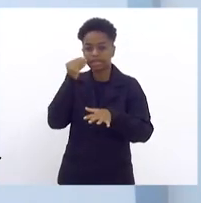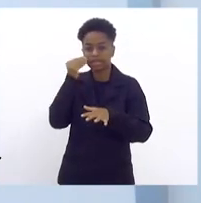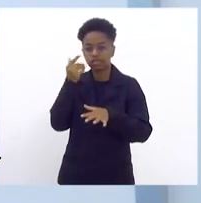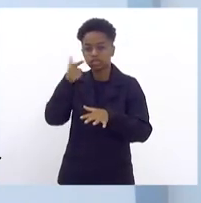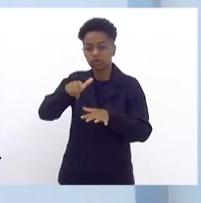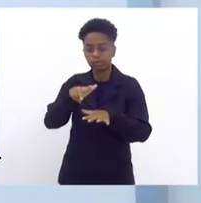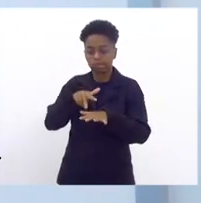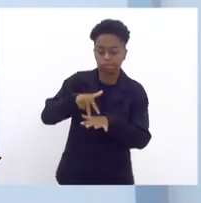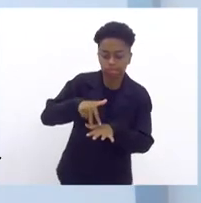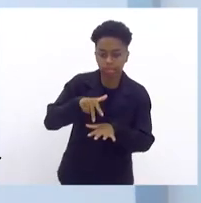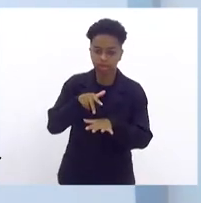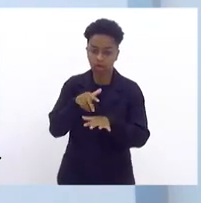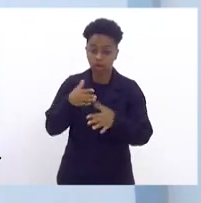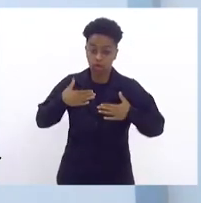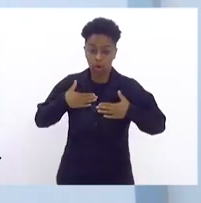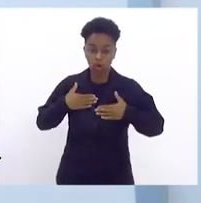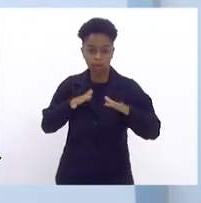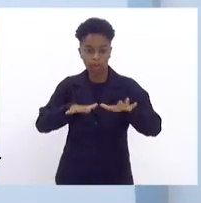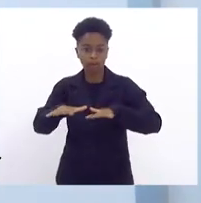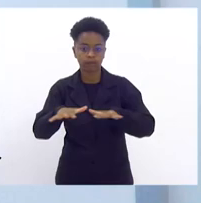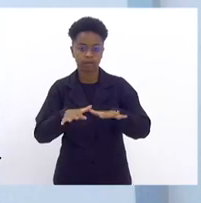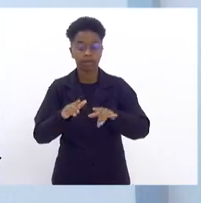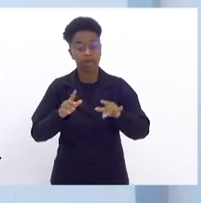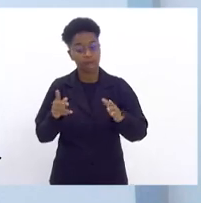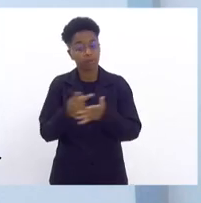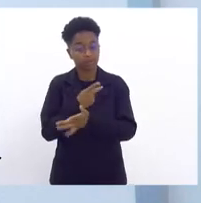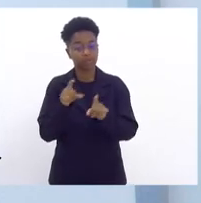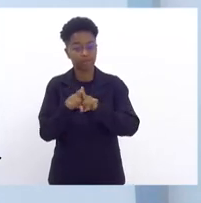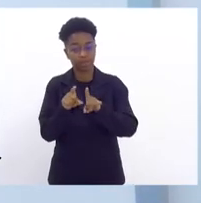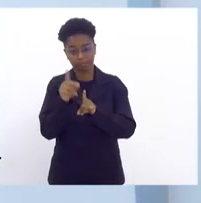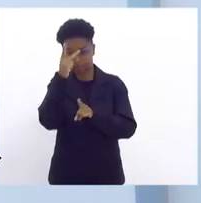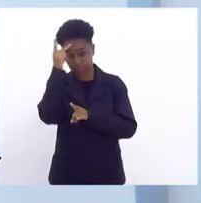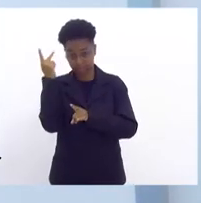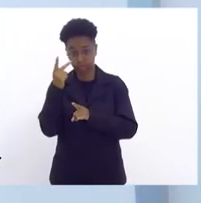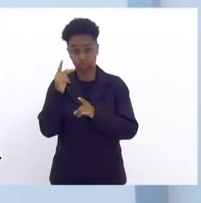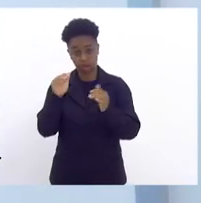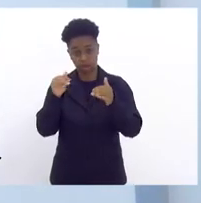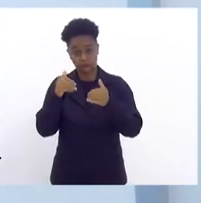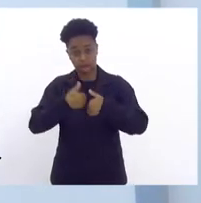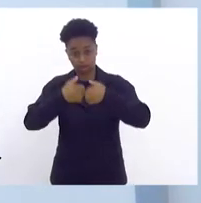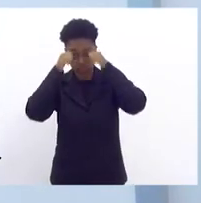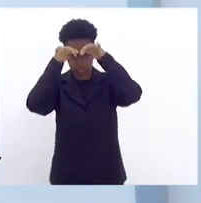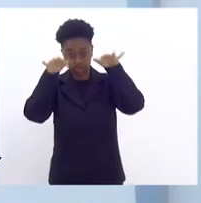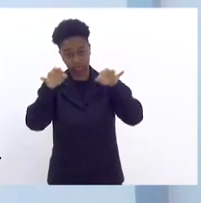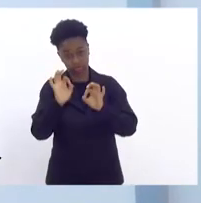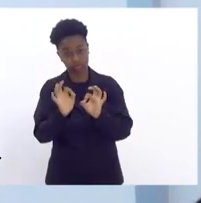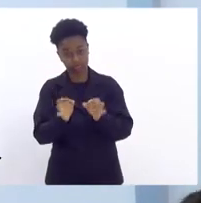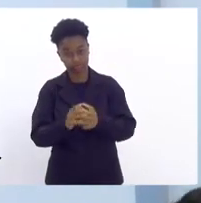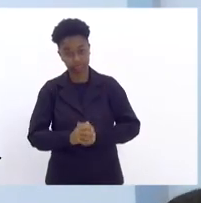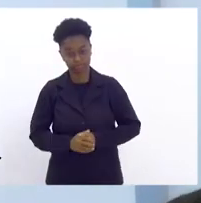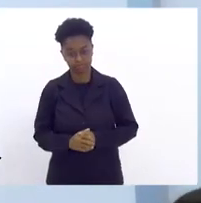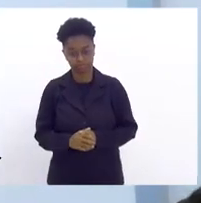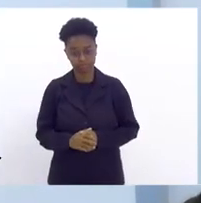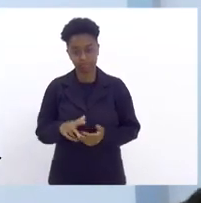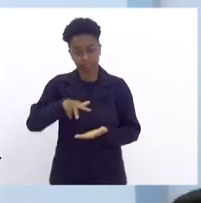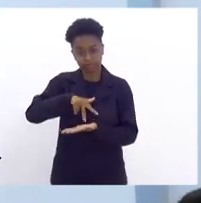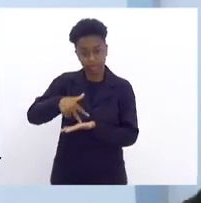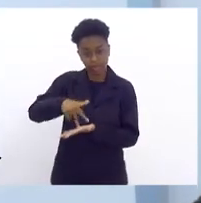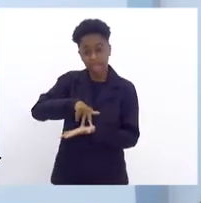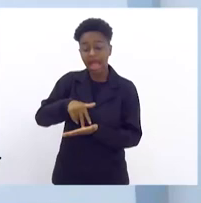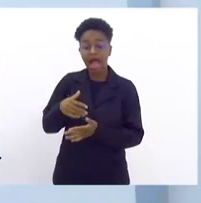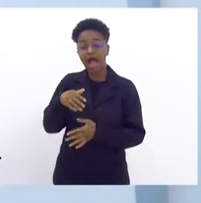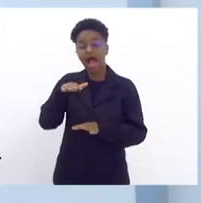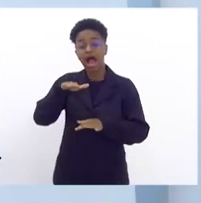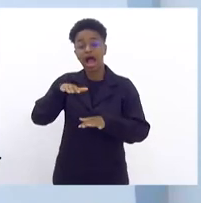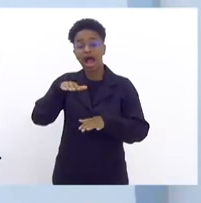você busca o próprio perceptivo a pessoa com autismo não faz isso pêndulo né Talvez você esteja deitado na cama tá